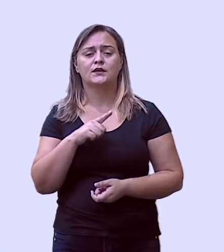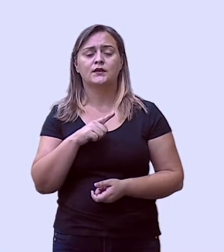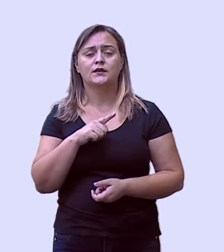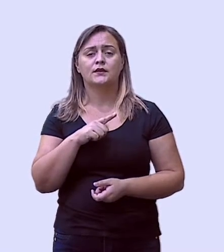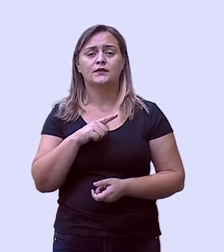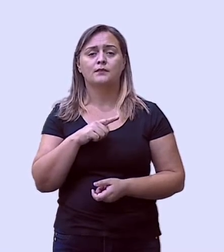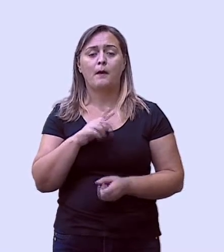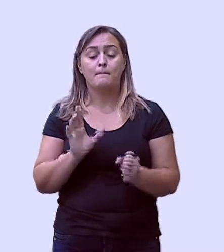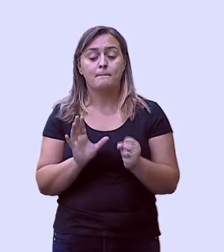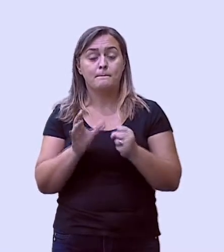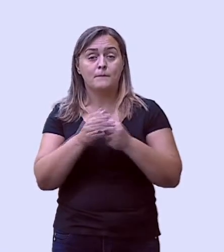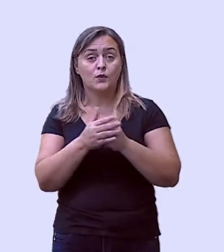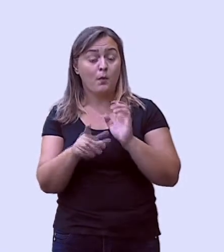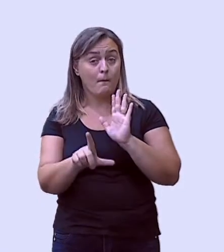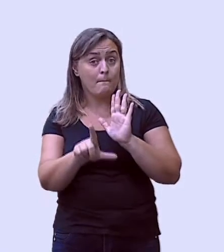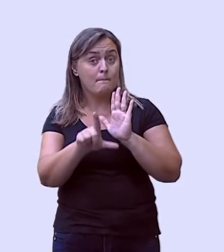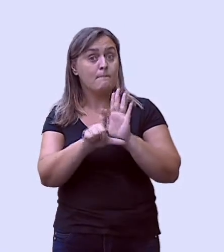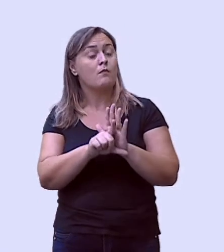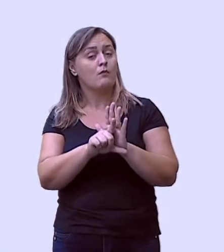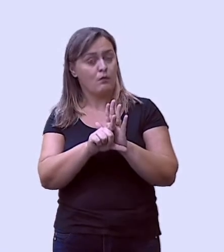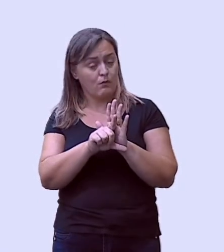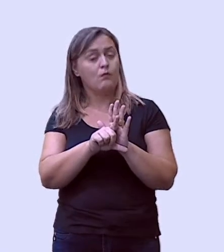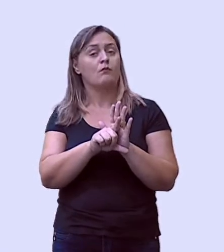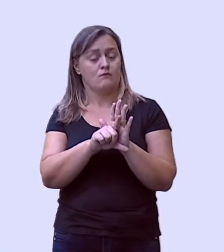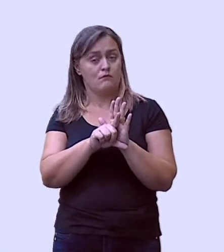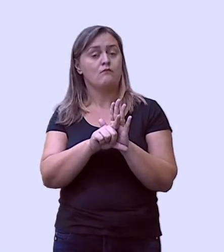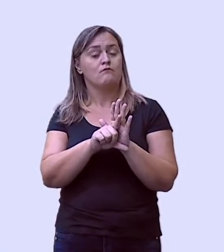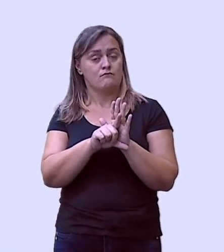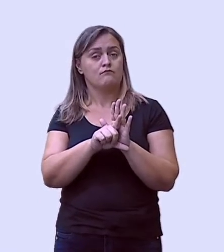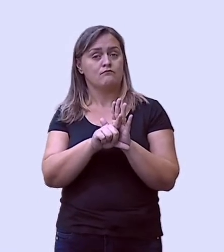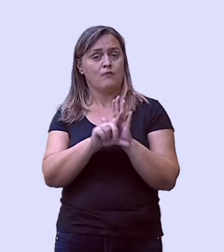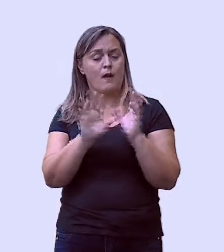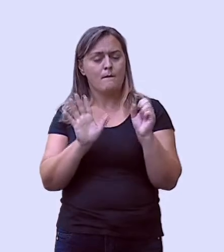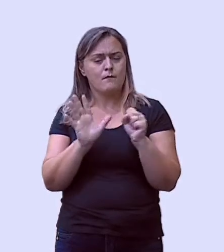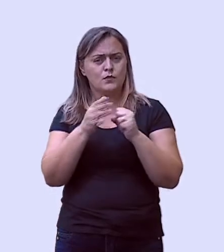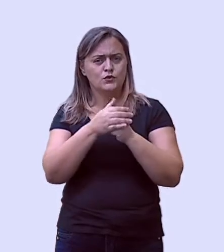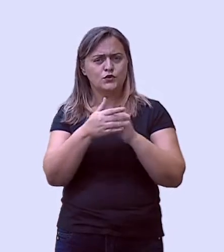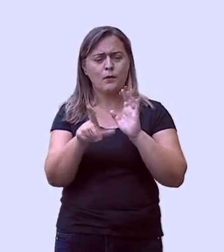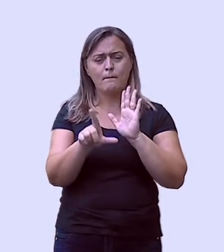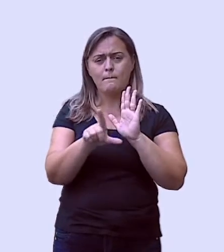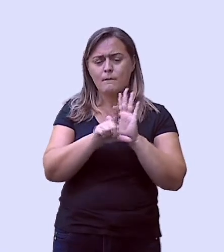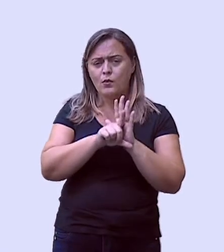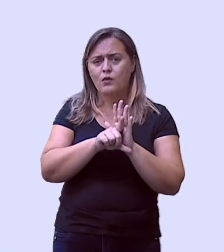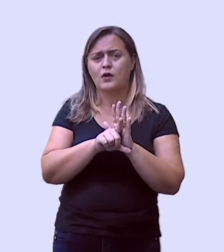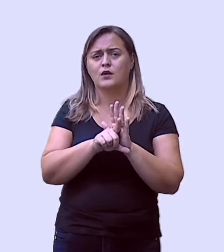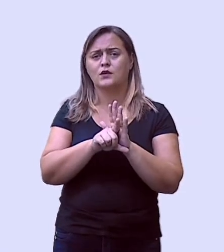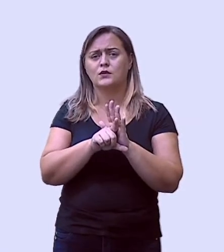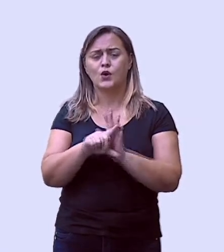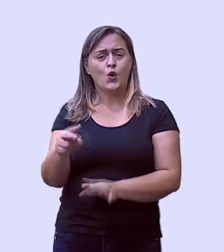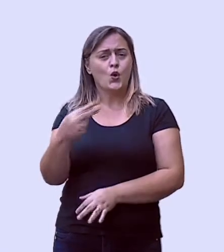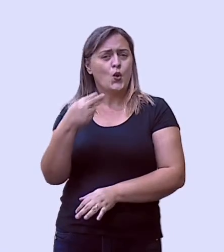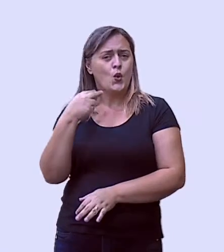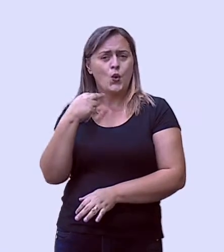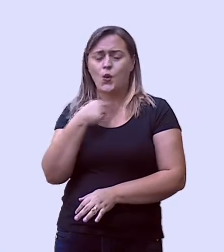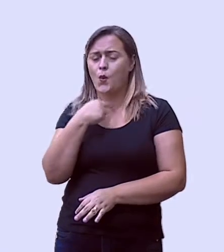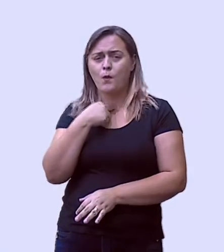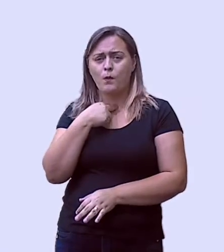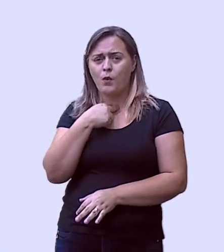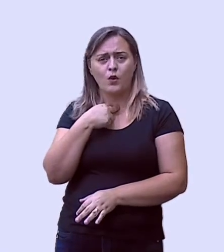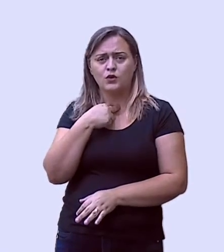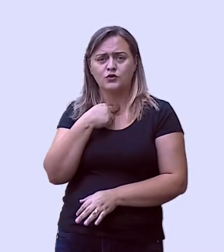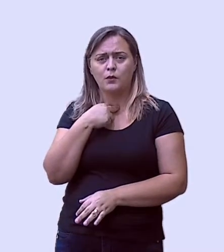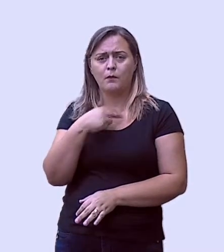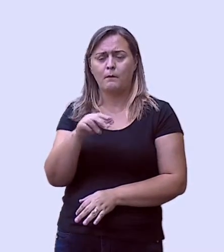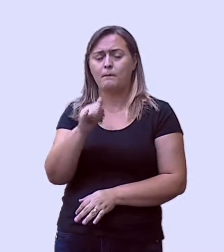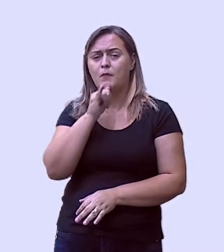lei. Isso é muito importante. Elas não podem ser devastadas. Não pode haver corte